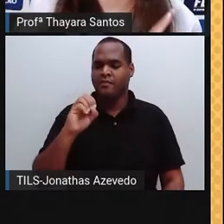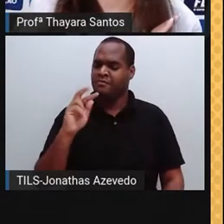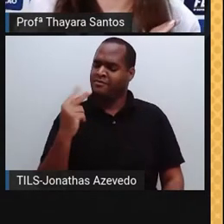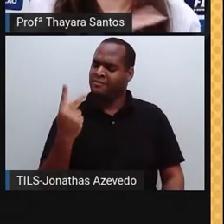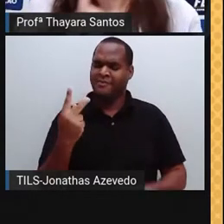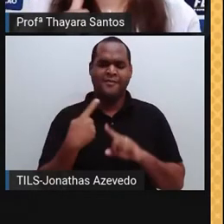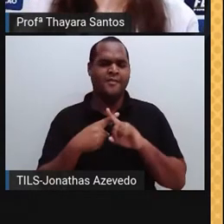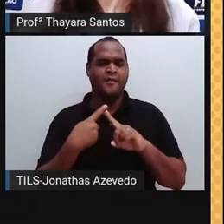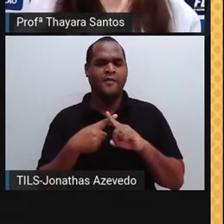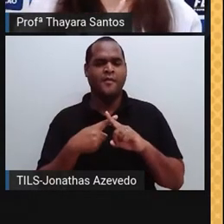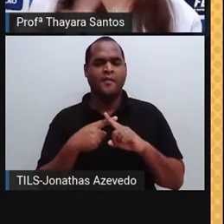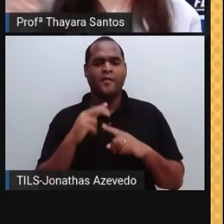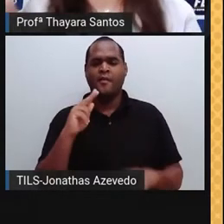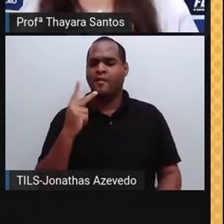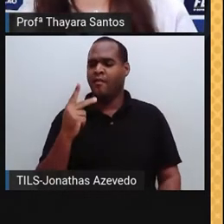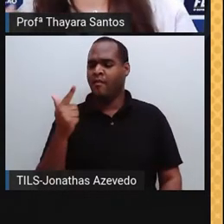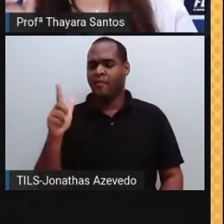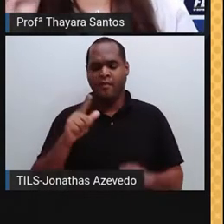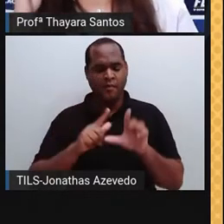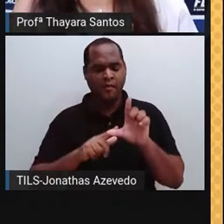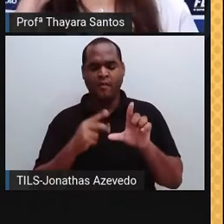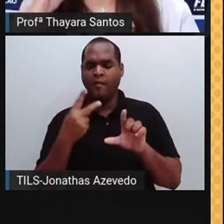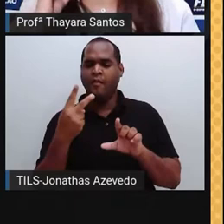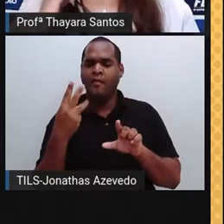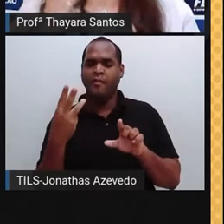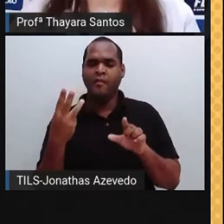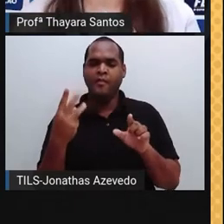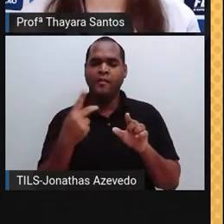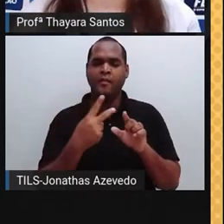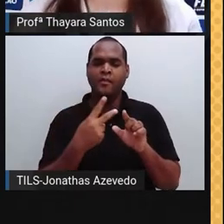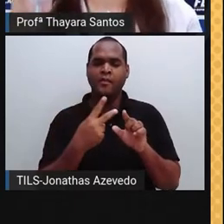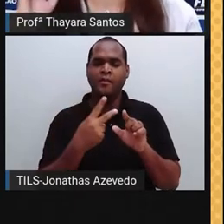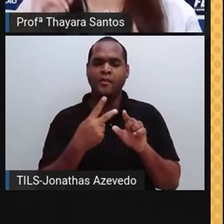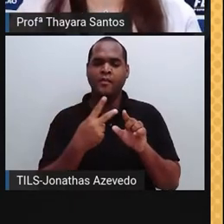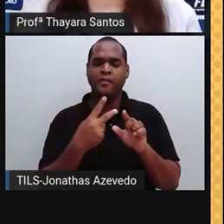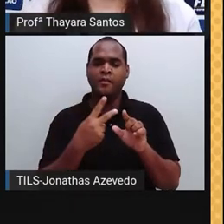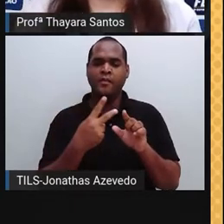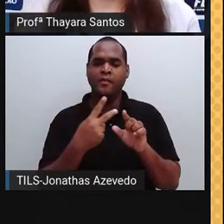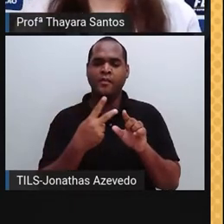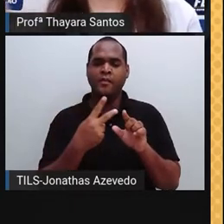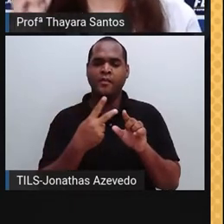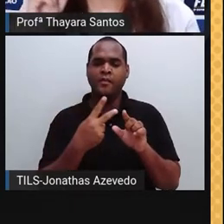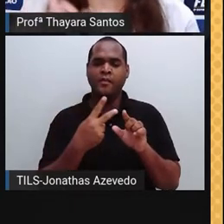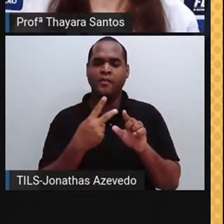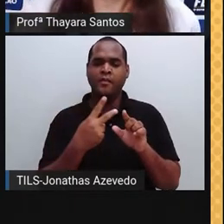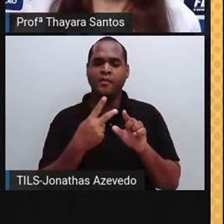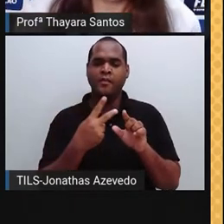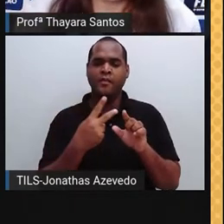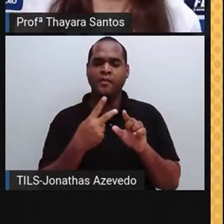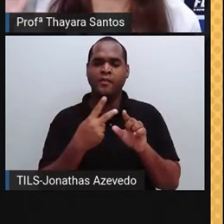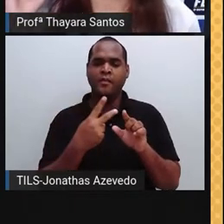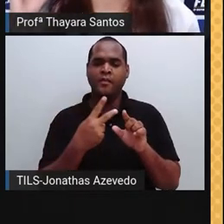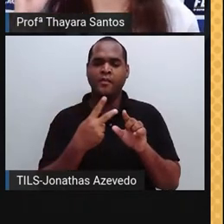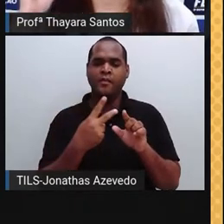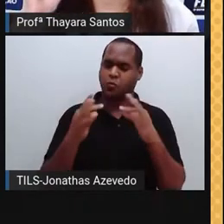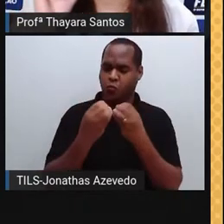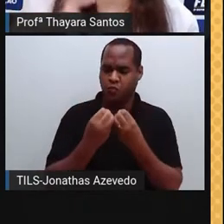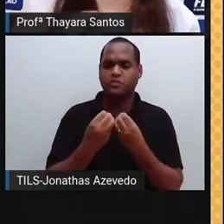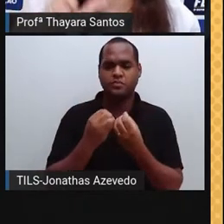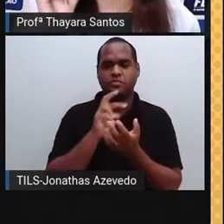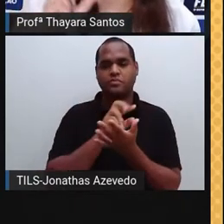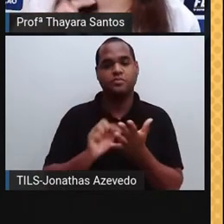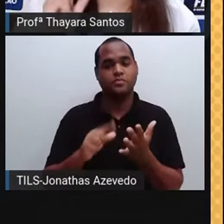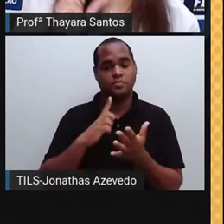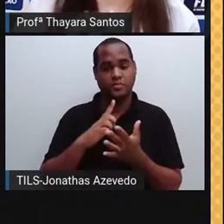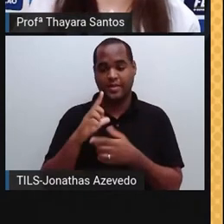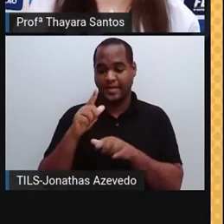tem uns que tem uma letra só e outros tem duas letras. Seguinte, geralmente, a letra